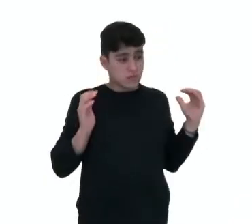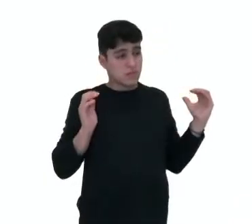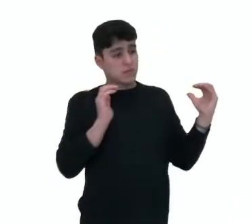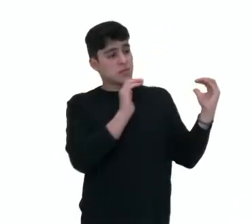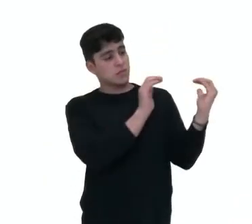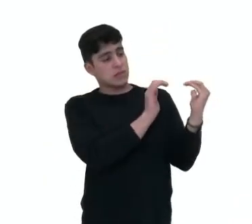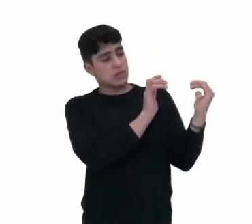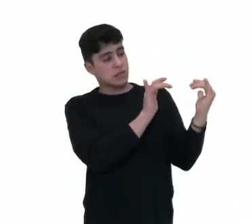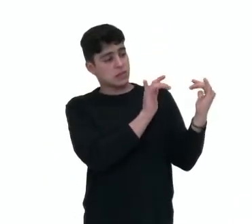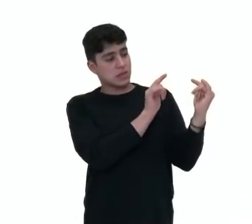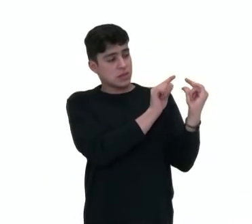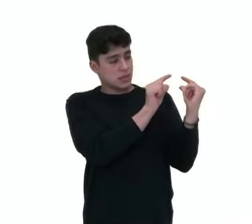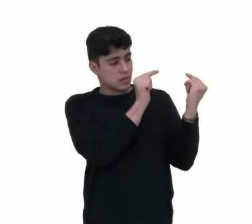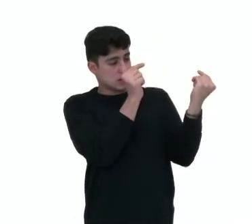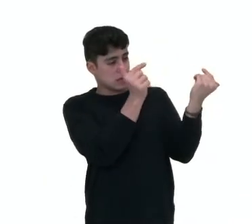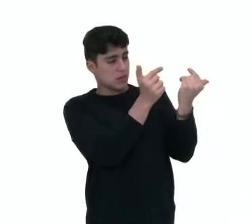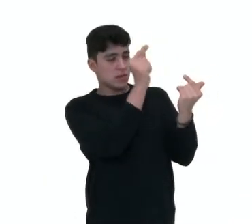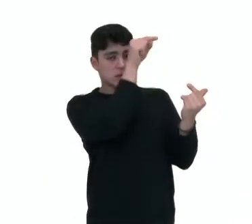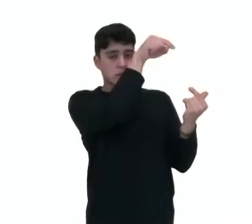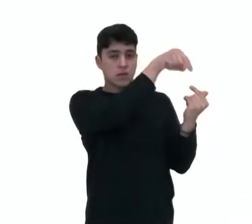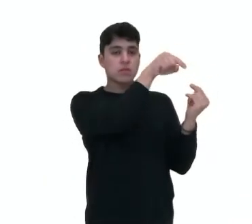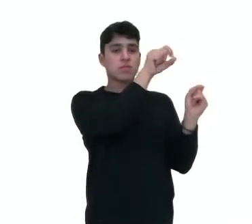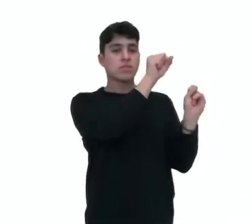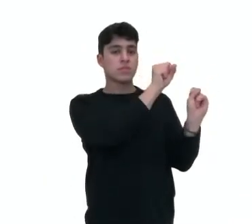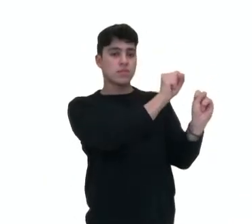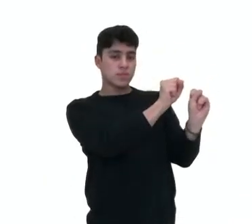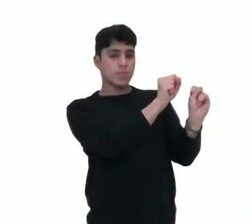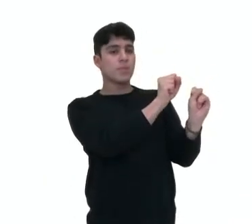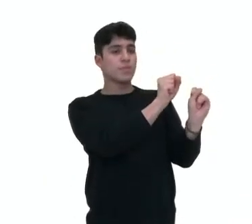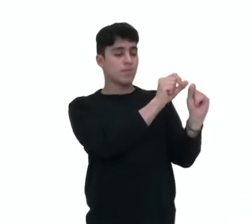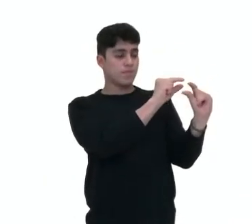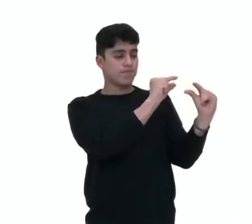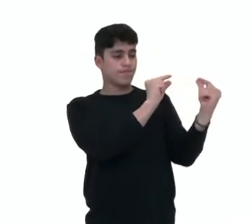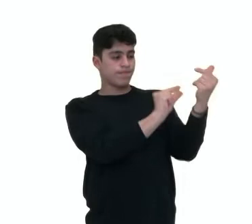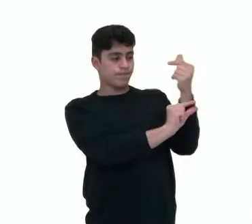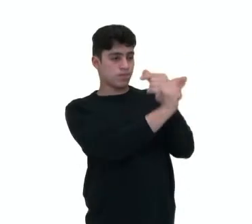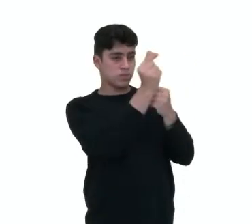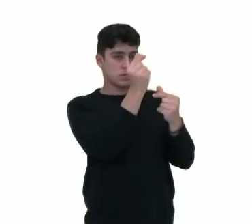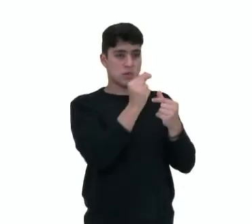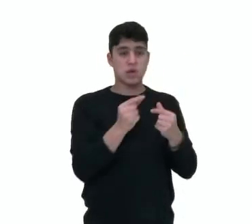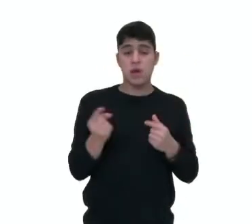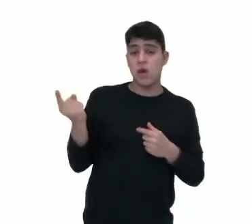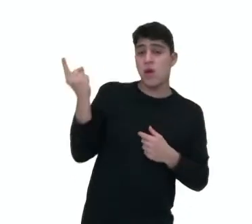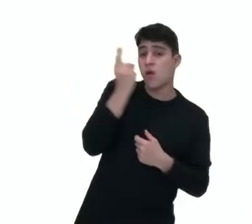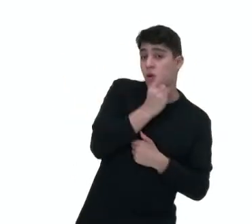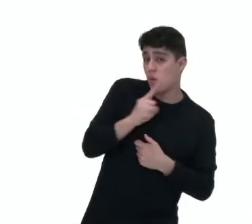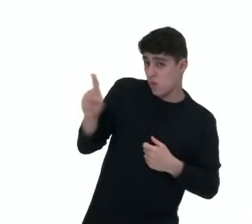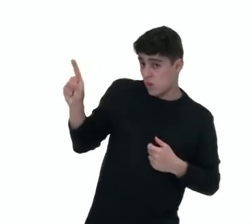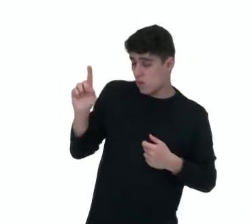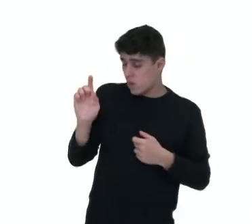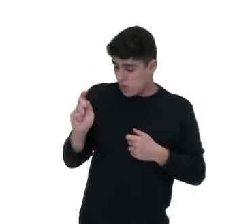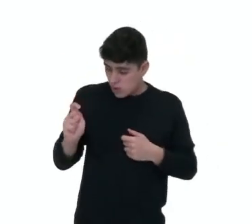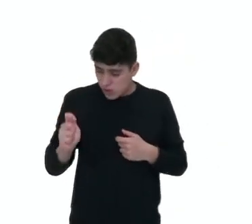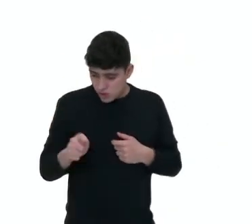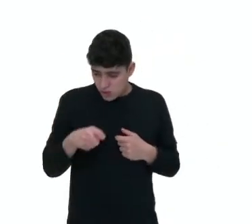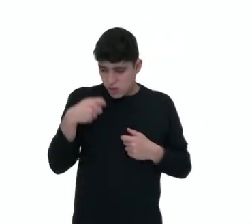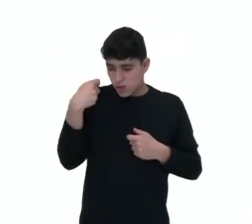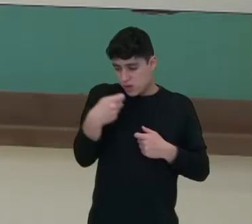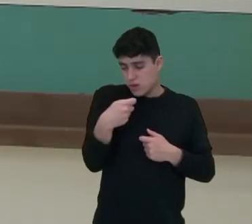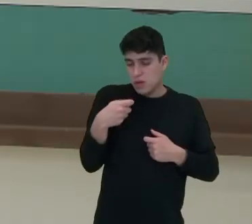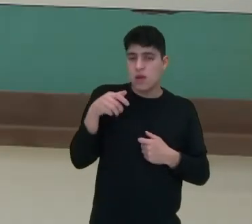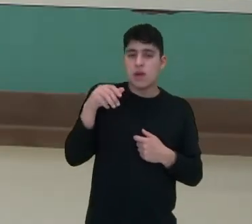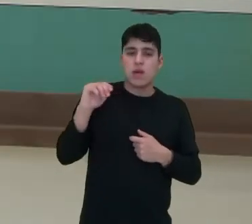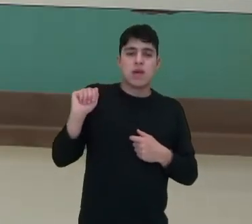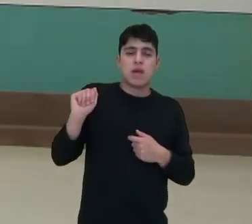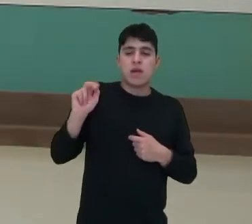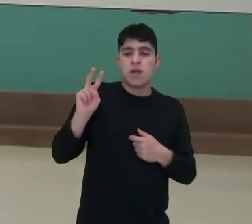aneurisma cerebral. E aqui a gente vai para o último. Nós vamos falar sobre o AVC,